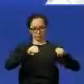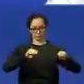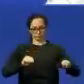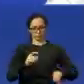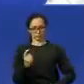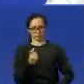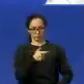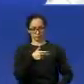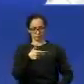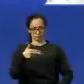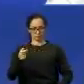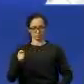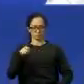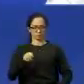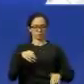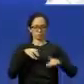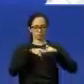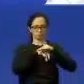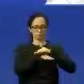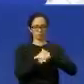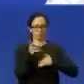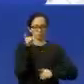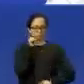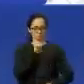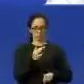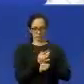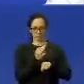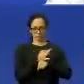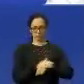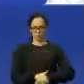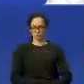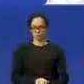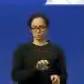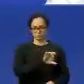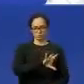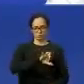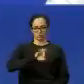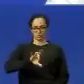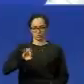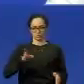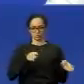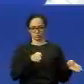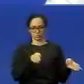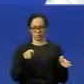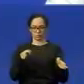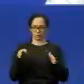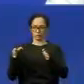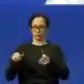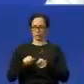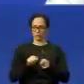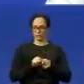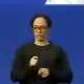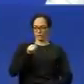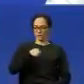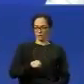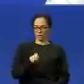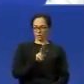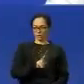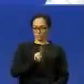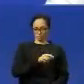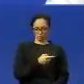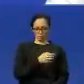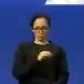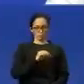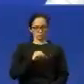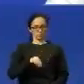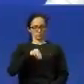altura, capazes de suportar a corrosão marítima. E para cada viveiro a ser construído, a cooperativa utiliza integralmente 100